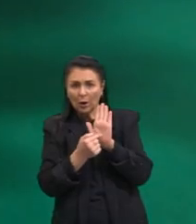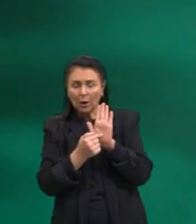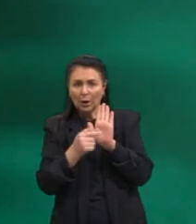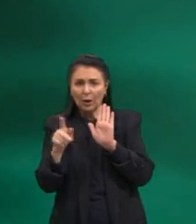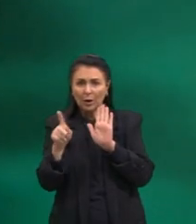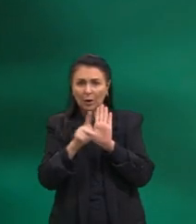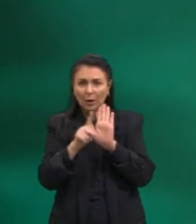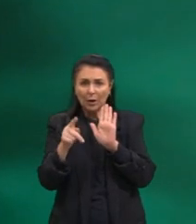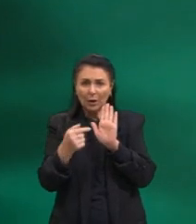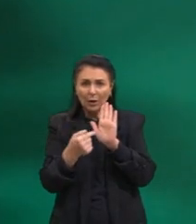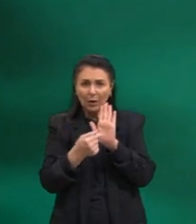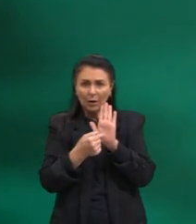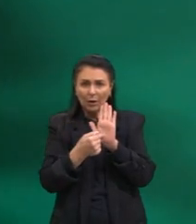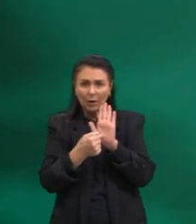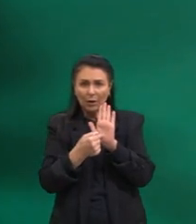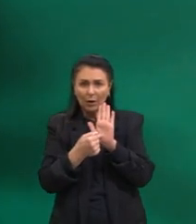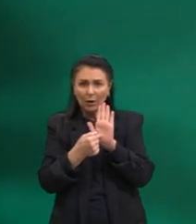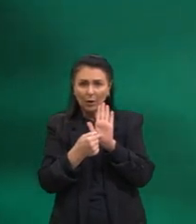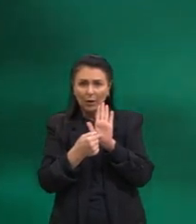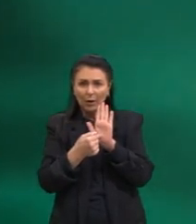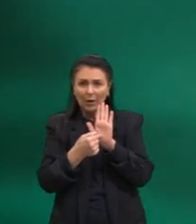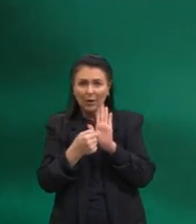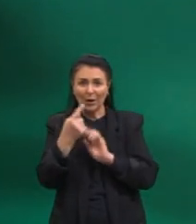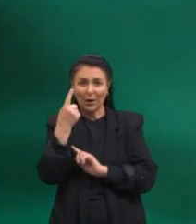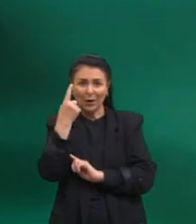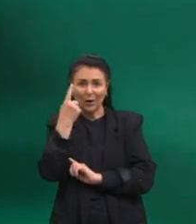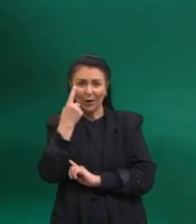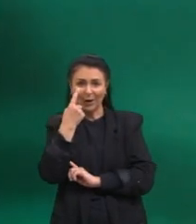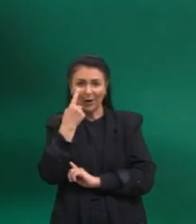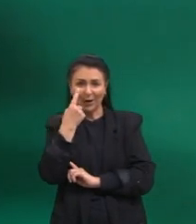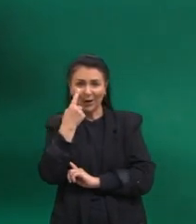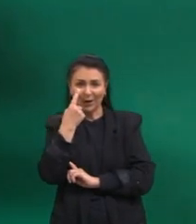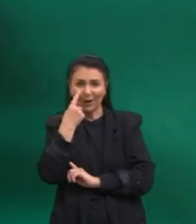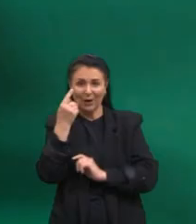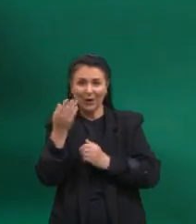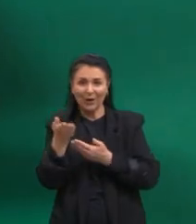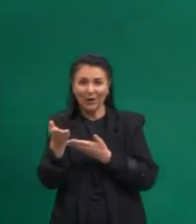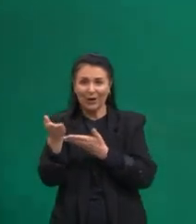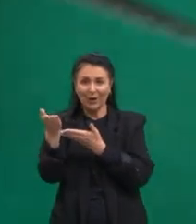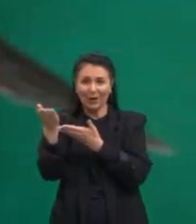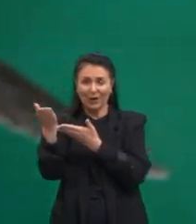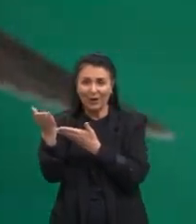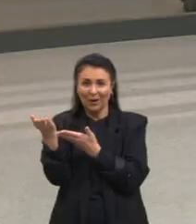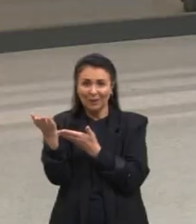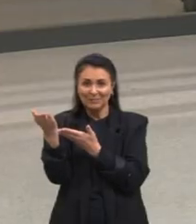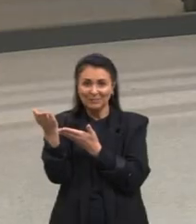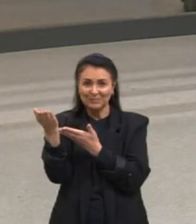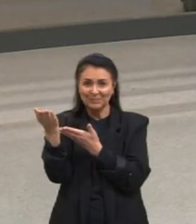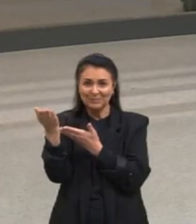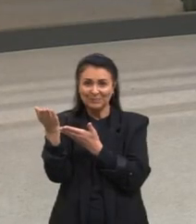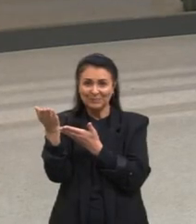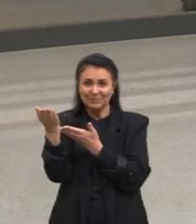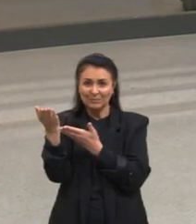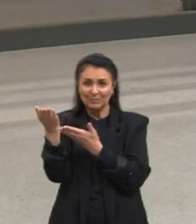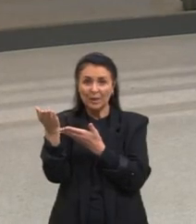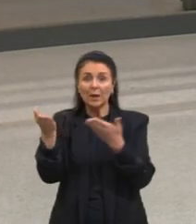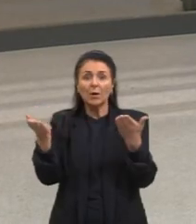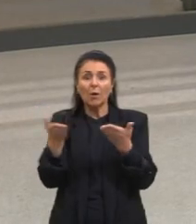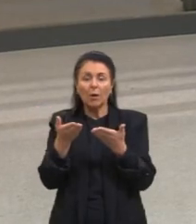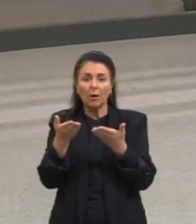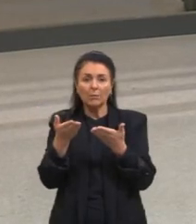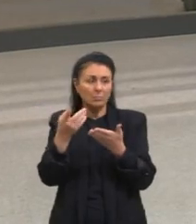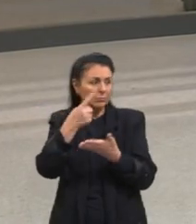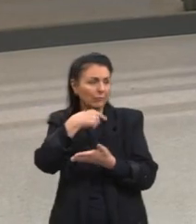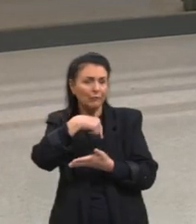planta E aí continuar aqui aí agora eu vou mostrar para vocês o que que tem embaixo onde é que vai para onde que tá